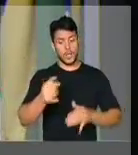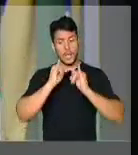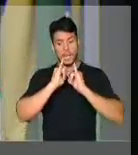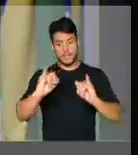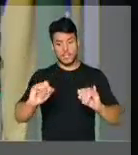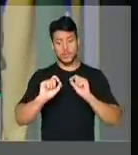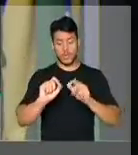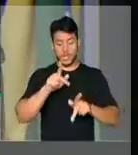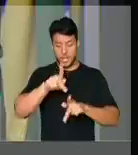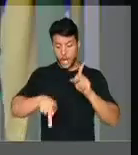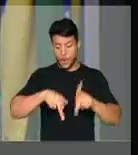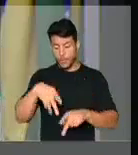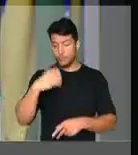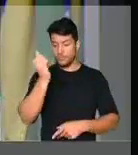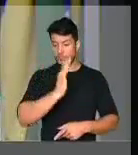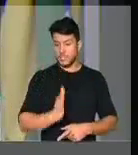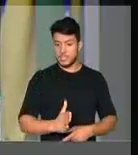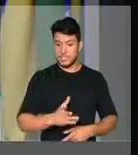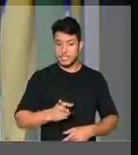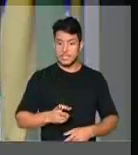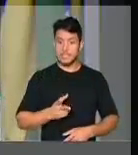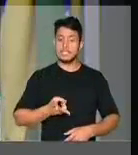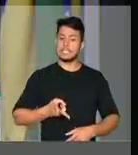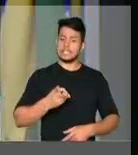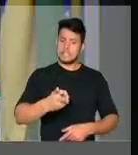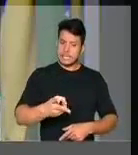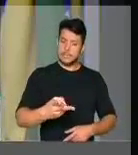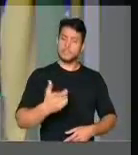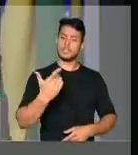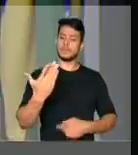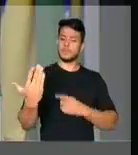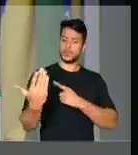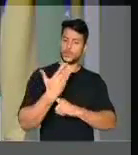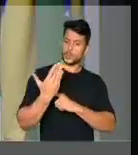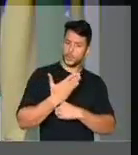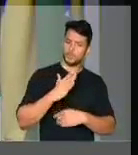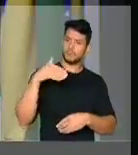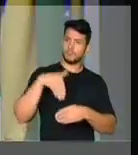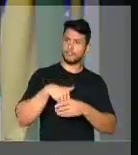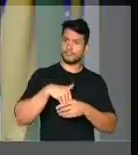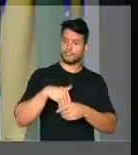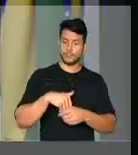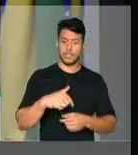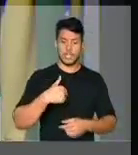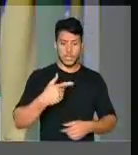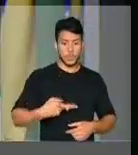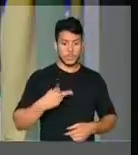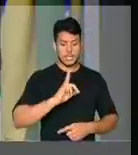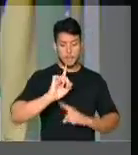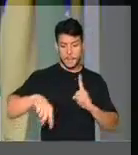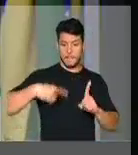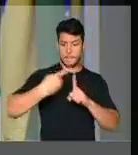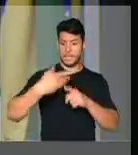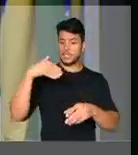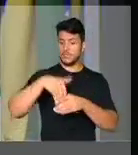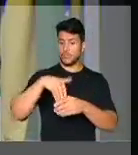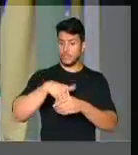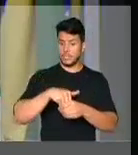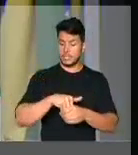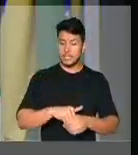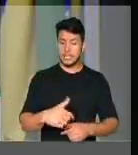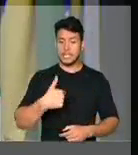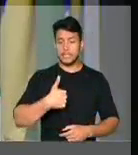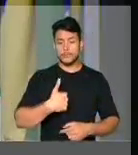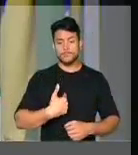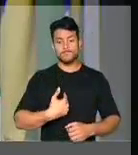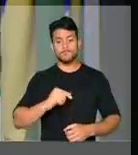dizer ao povo de Brasília, que sempre me elegeu, que sempre me deu, sou o mais votado da cidade, que pelo menos